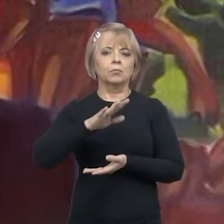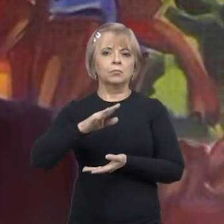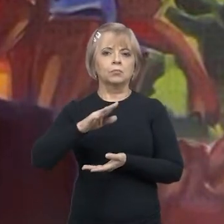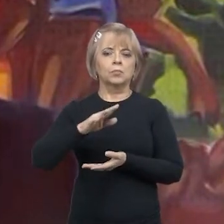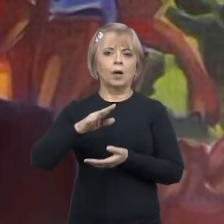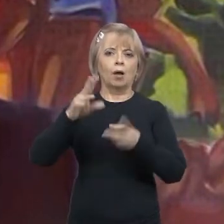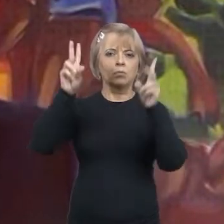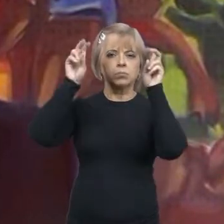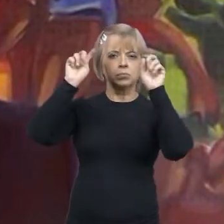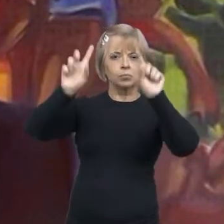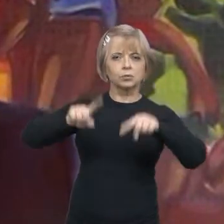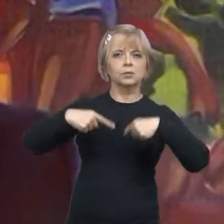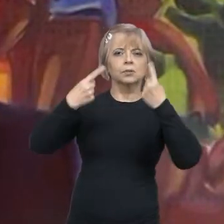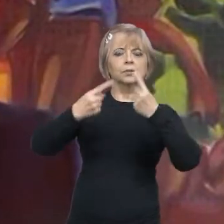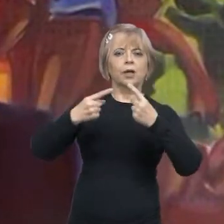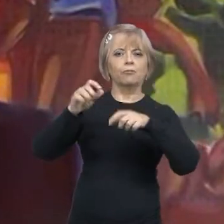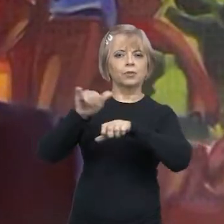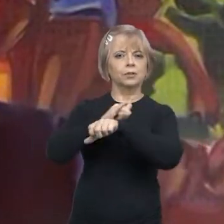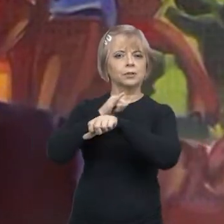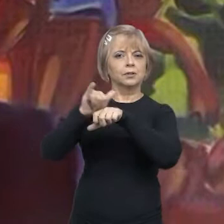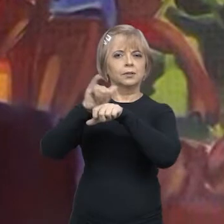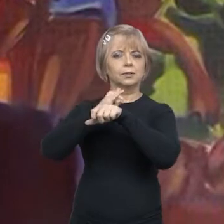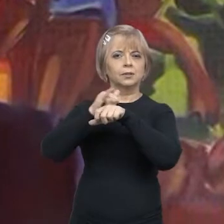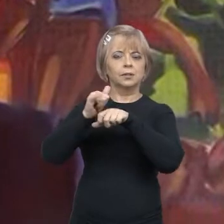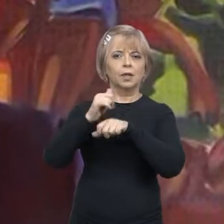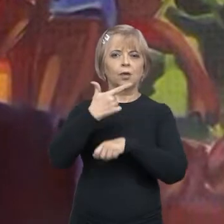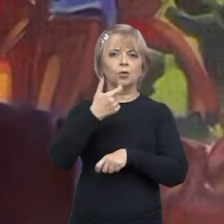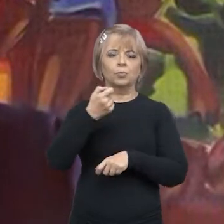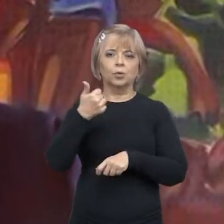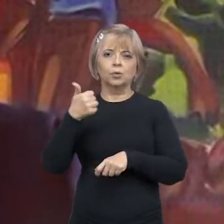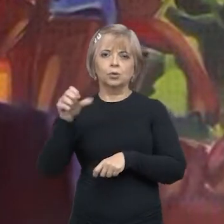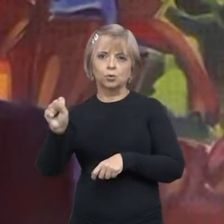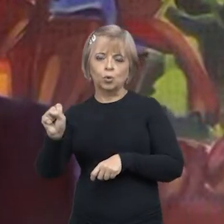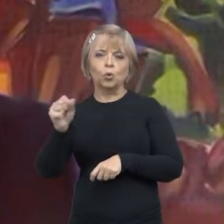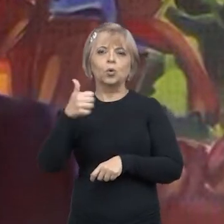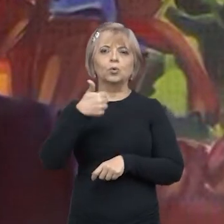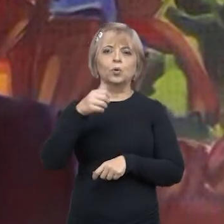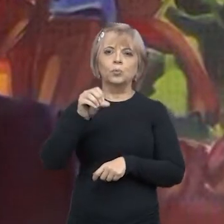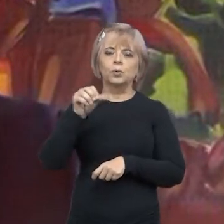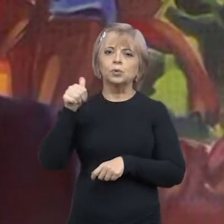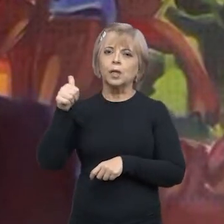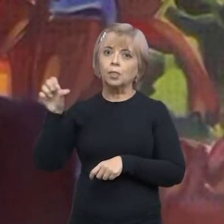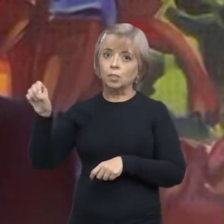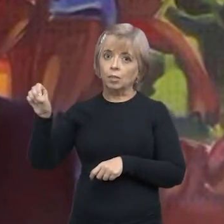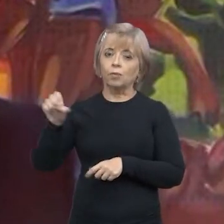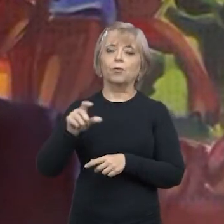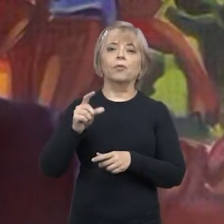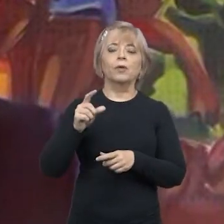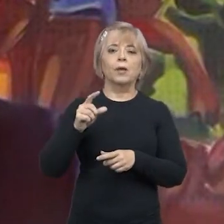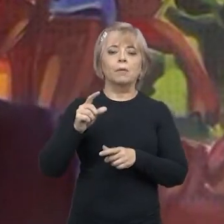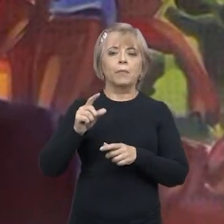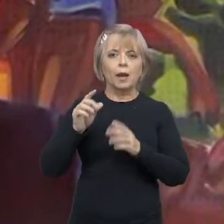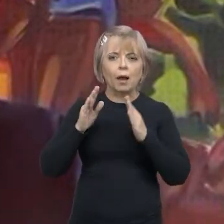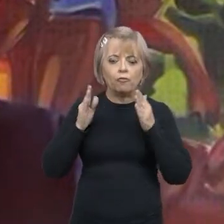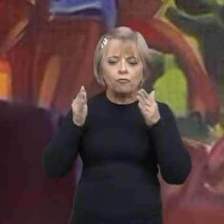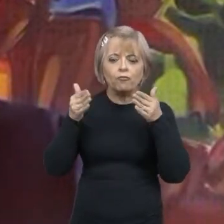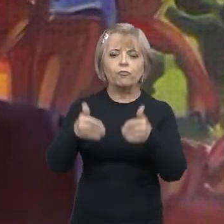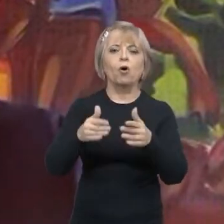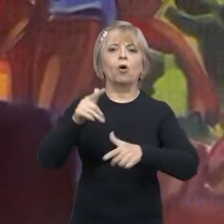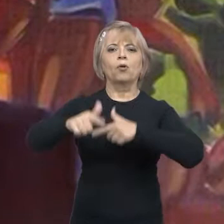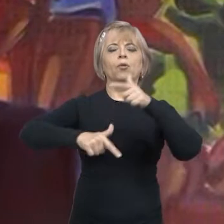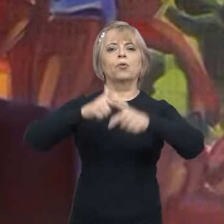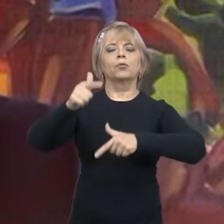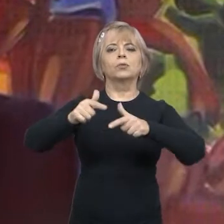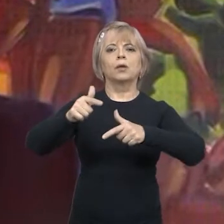estratégica no Plano Geral de Atuação do Ministério Público do biênio 2018-2019 para enfatizar a atuação na área de gestão